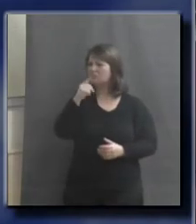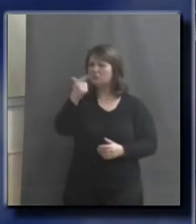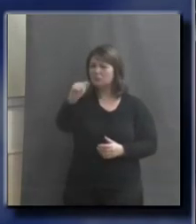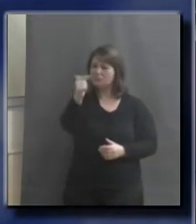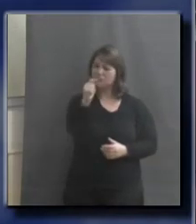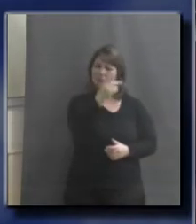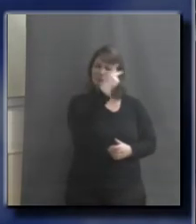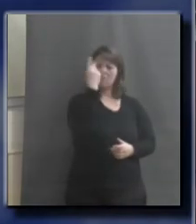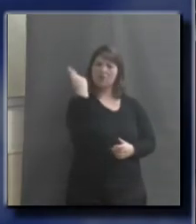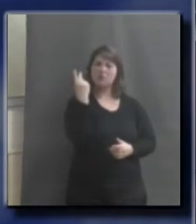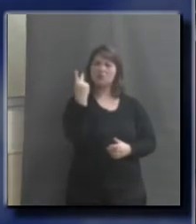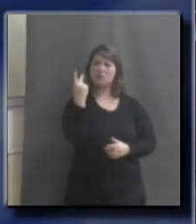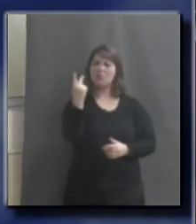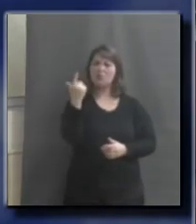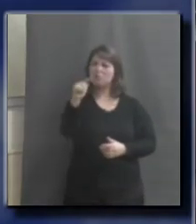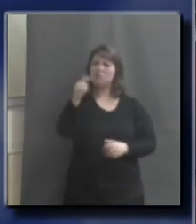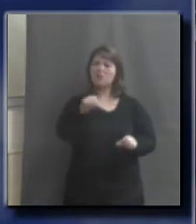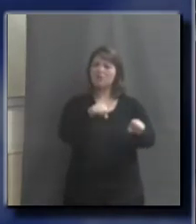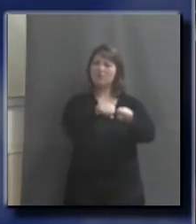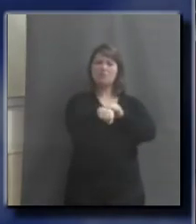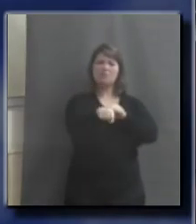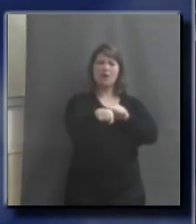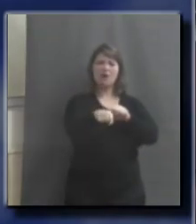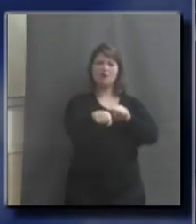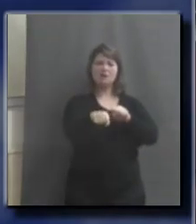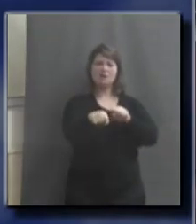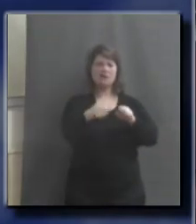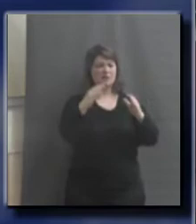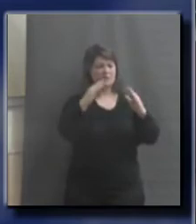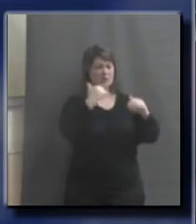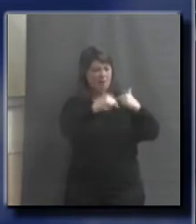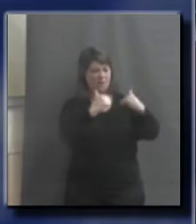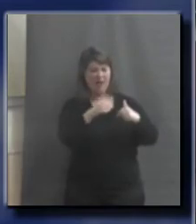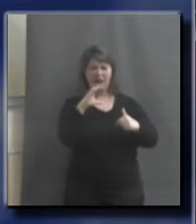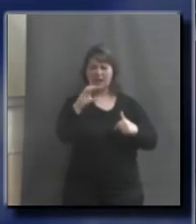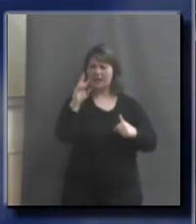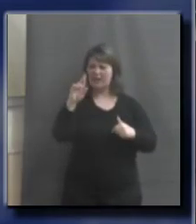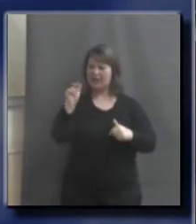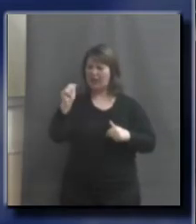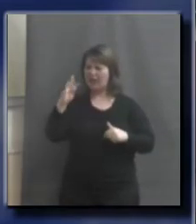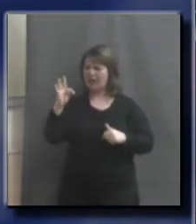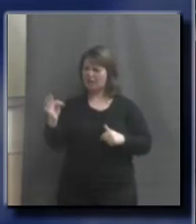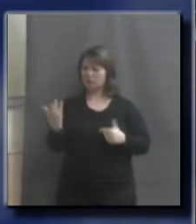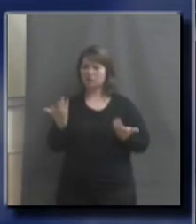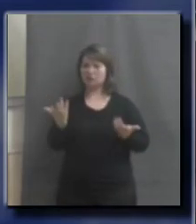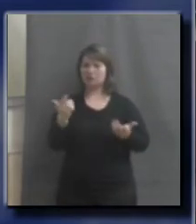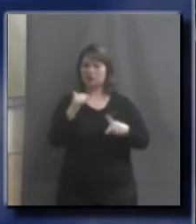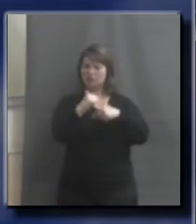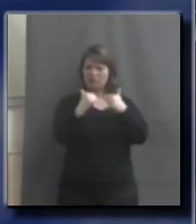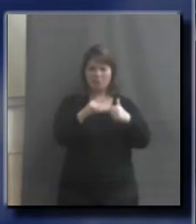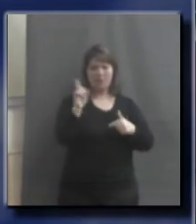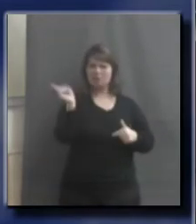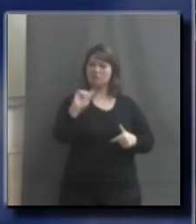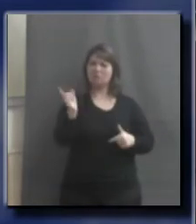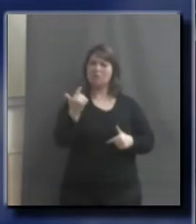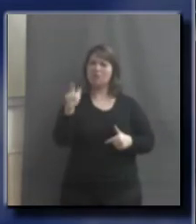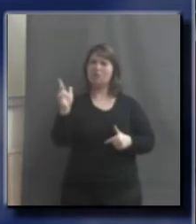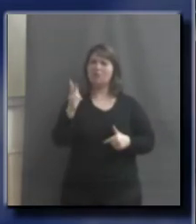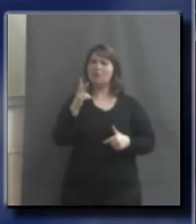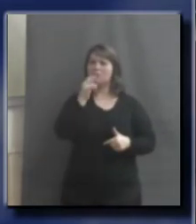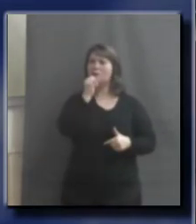quantidade ínfima de pessoas foram formadas para trabalhar em CAPS ou em CRAS. Elas foram formadas, algumas que nem eu, tirava muito boa